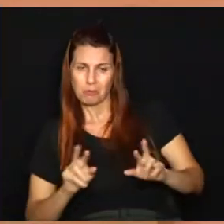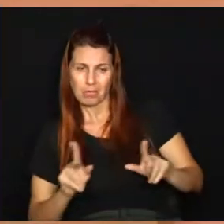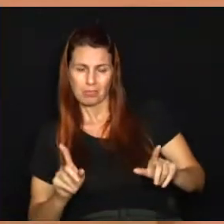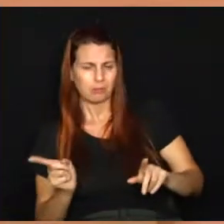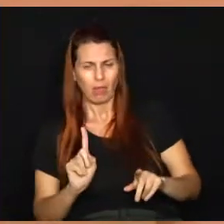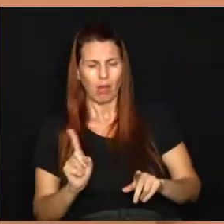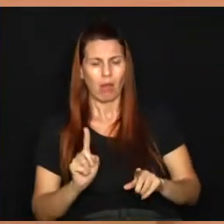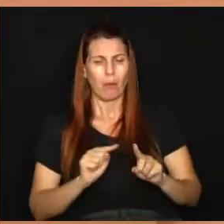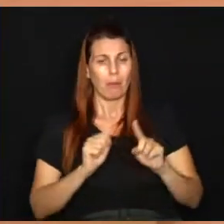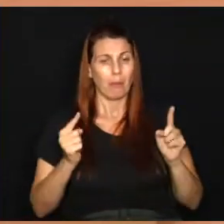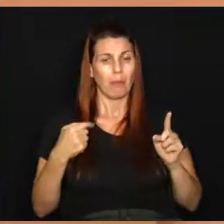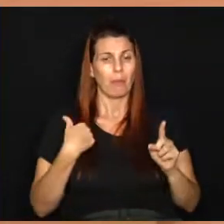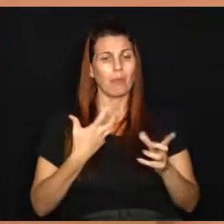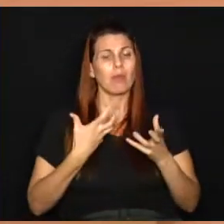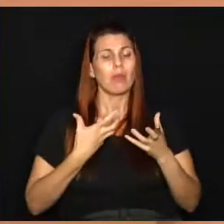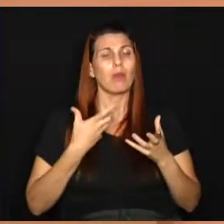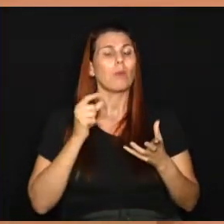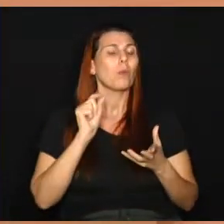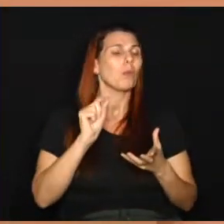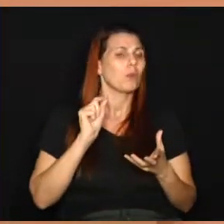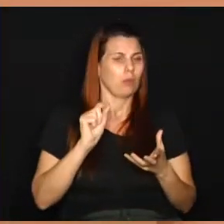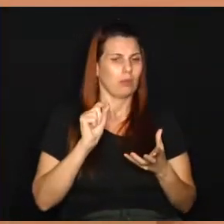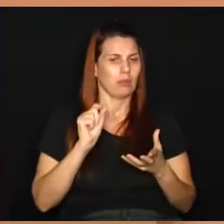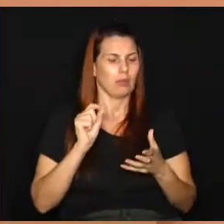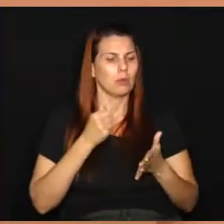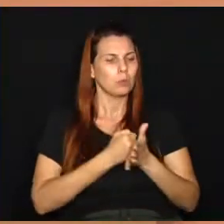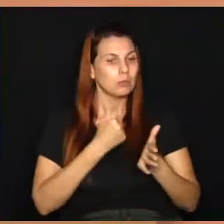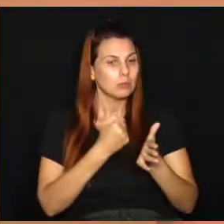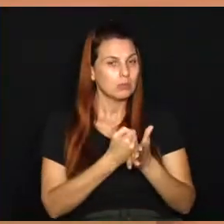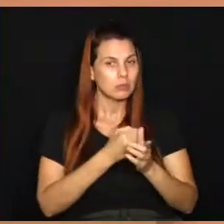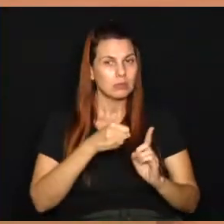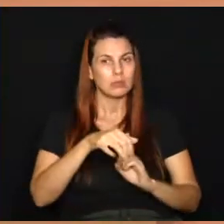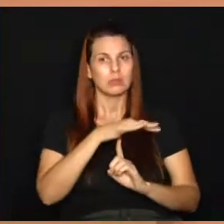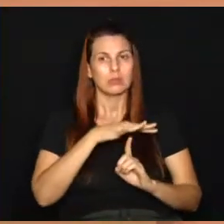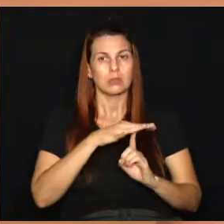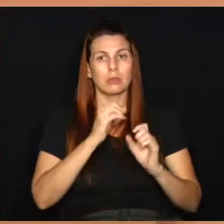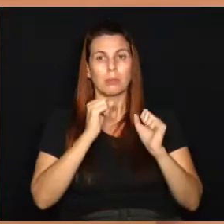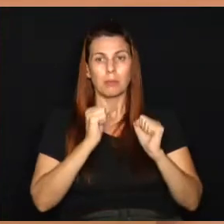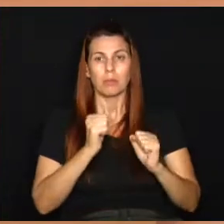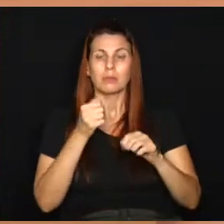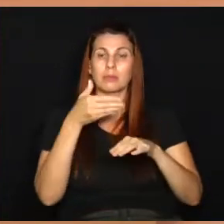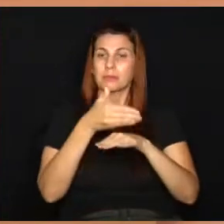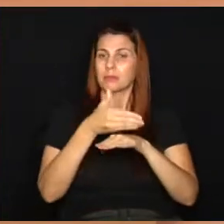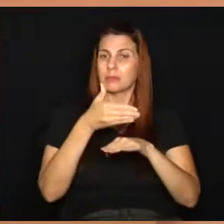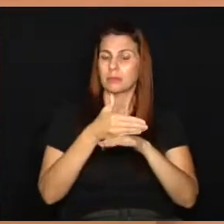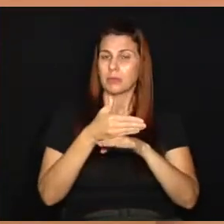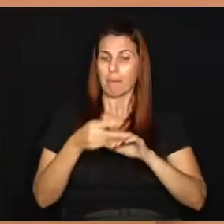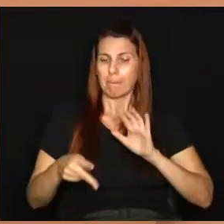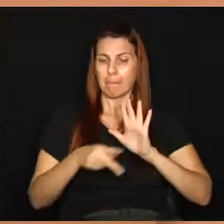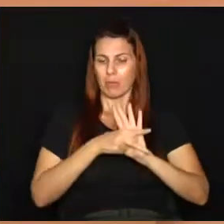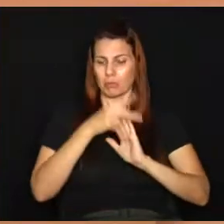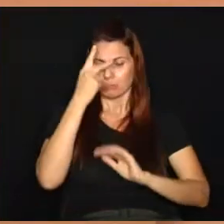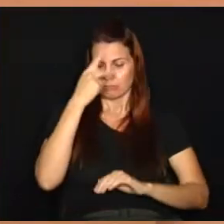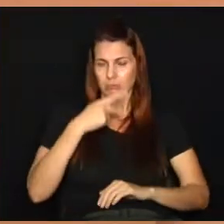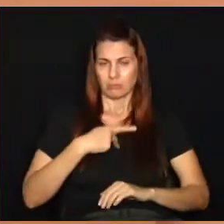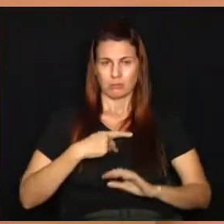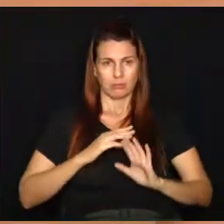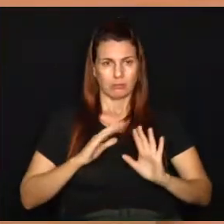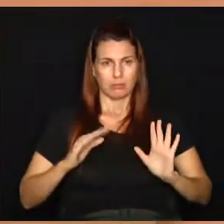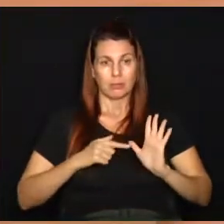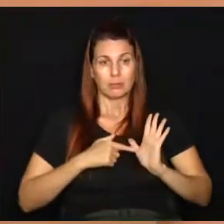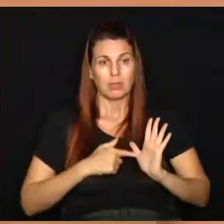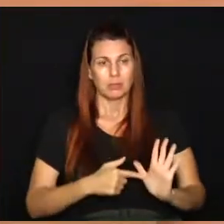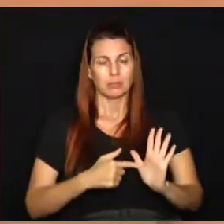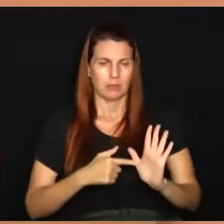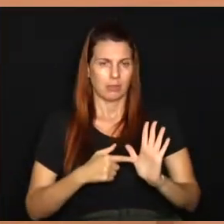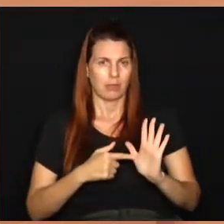O que a gente quer é lutar por uma sociedade que eles e elas possam ser quem são, né? Que possam se expressar